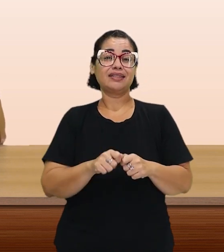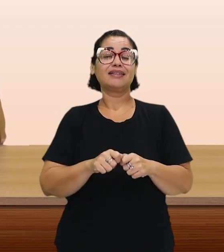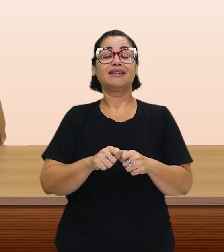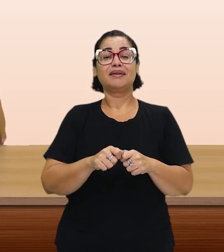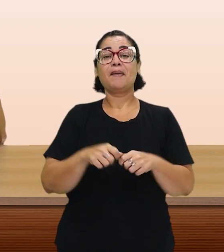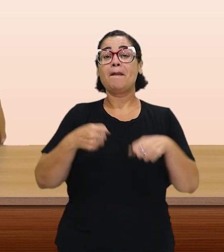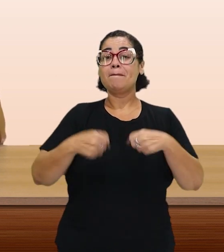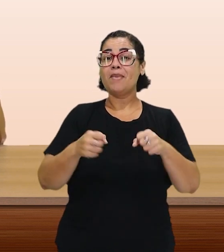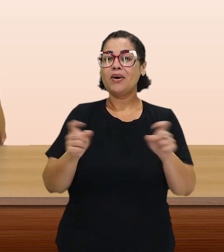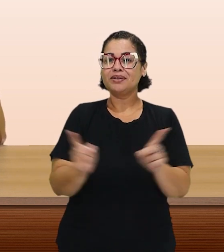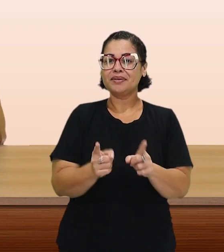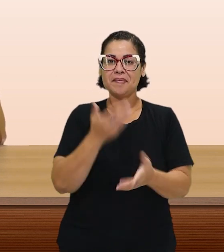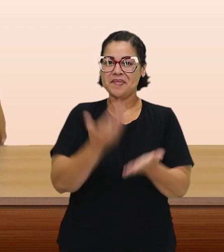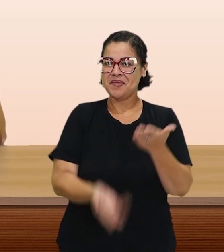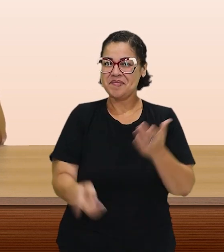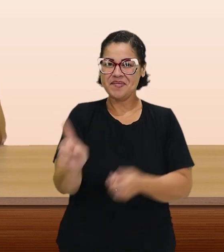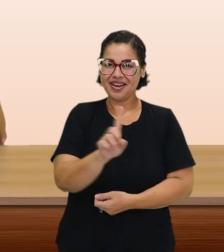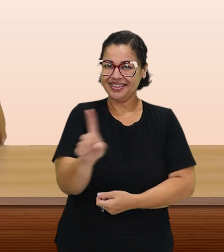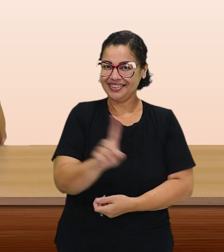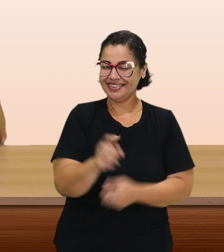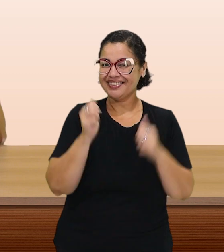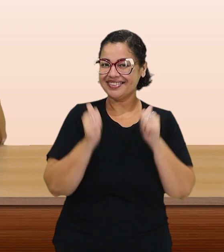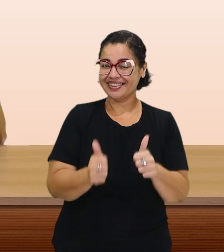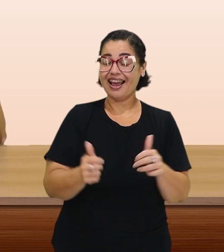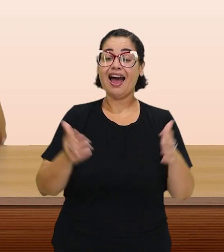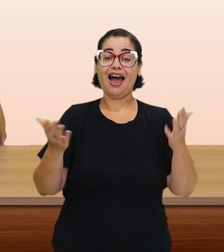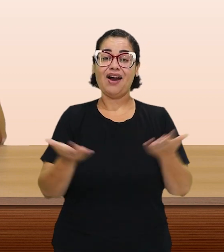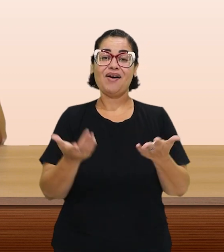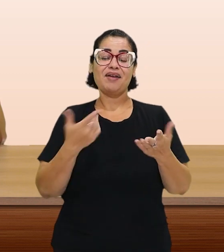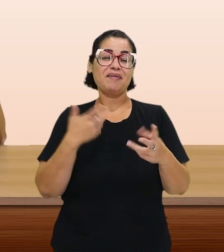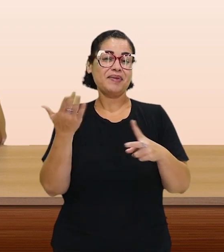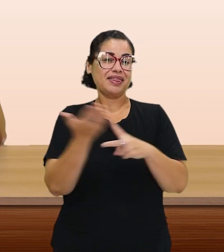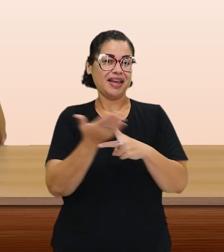moto elétrica. Não vão perder, né? Agora vamos